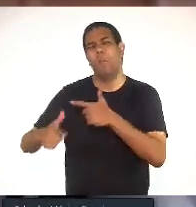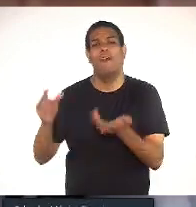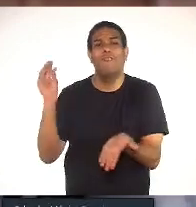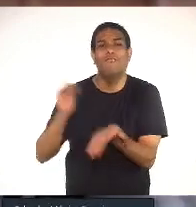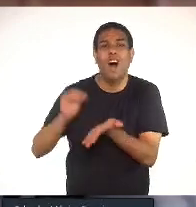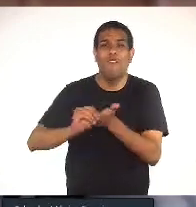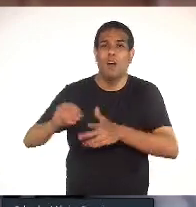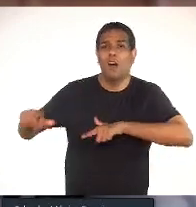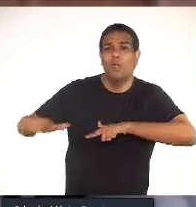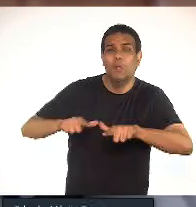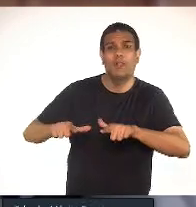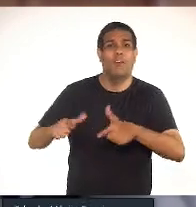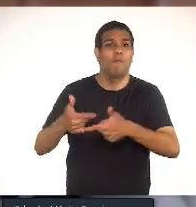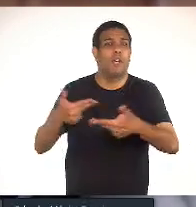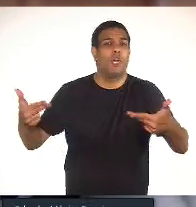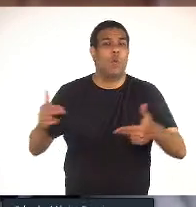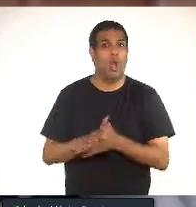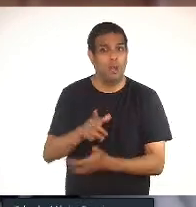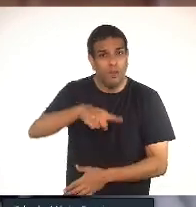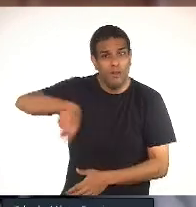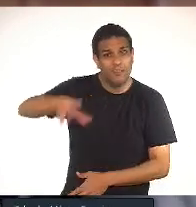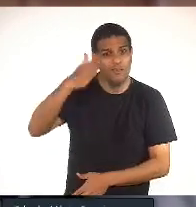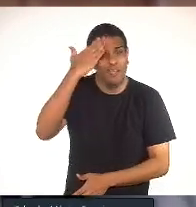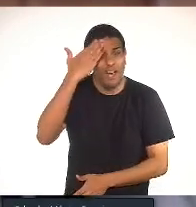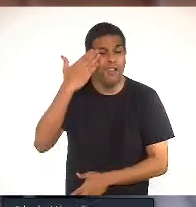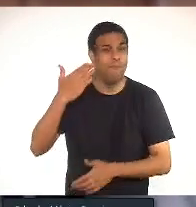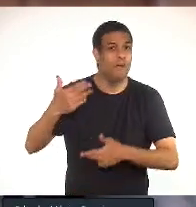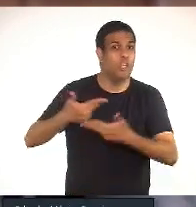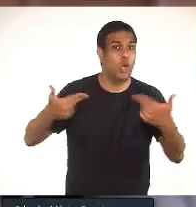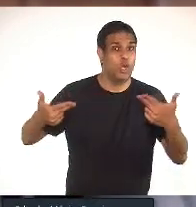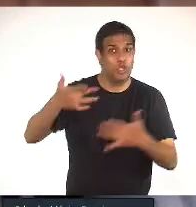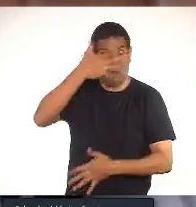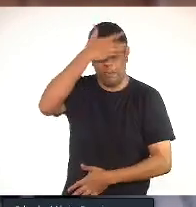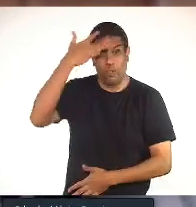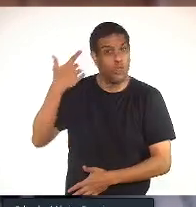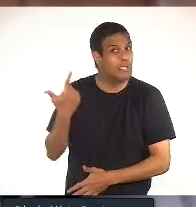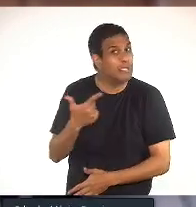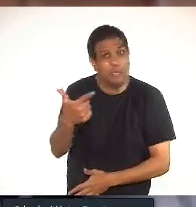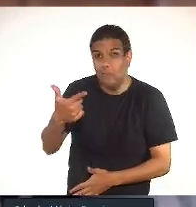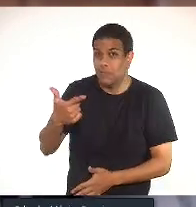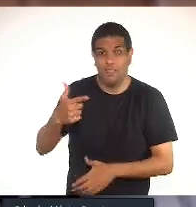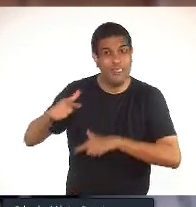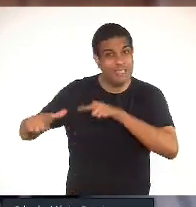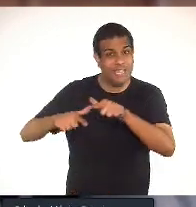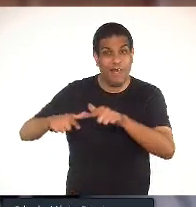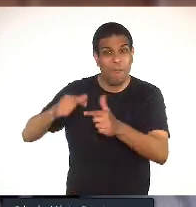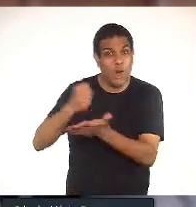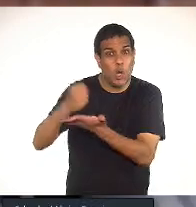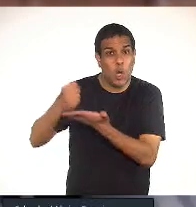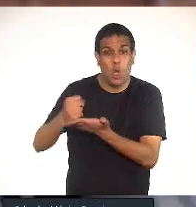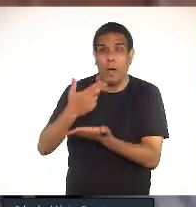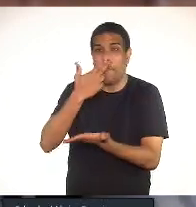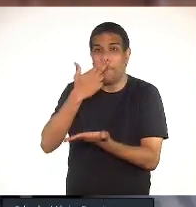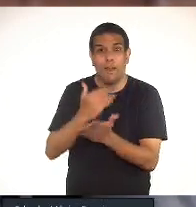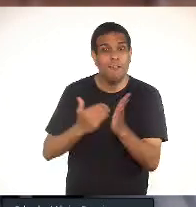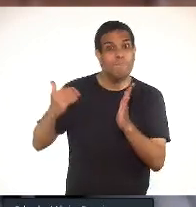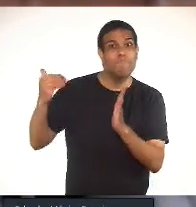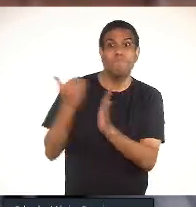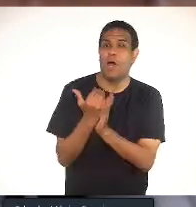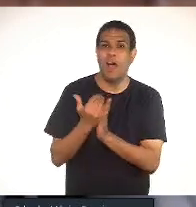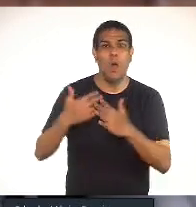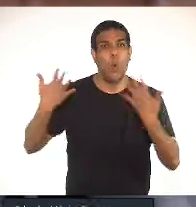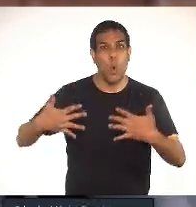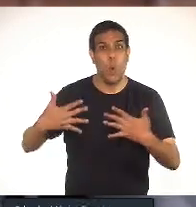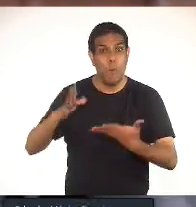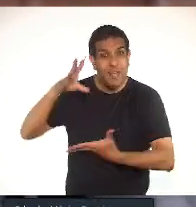pela informalidade. Segundo os dados do Instituto Data Favela, os empregados com carteira assinada na população brasileira somam 31%, mas